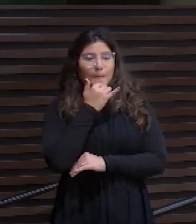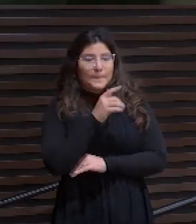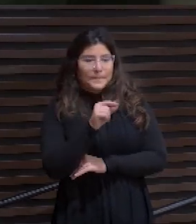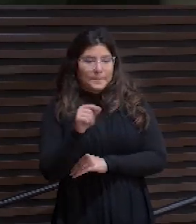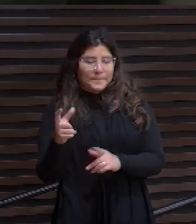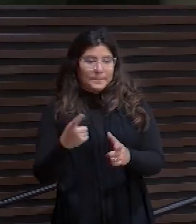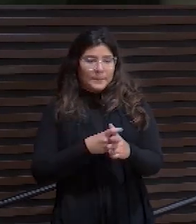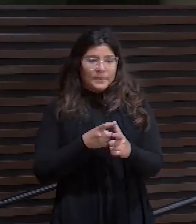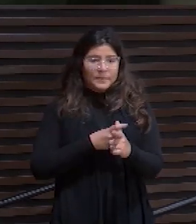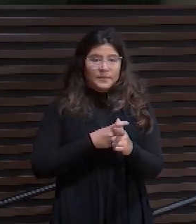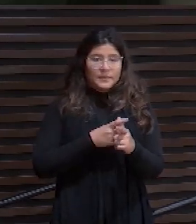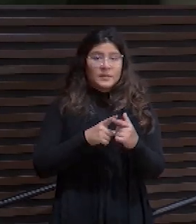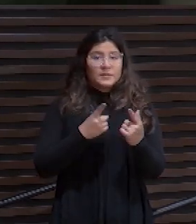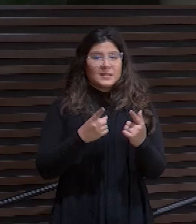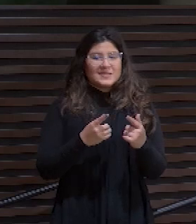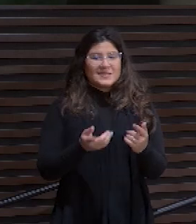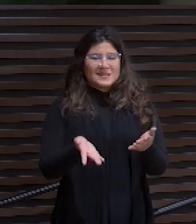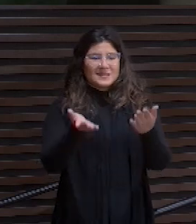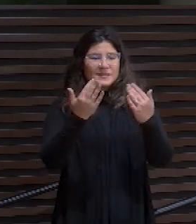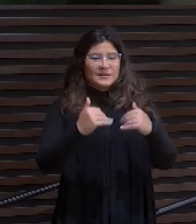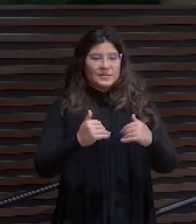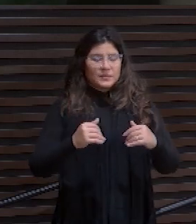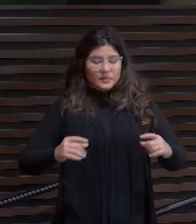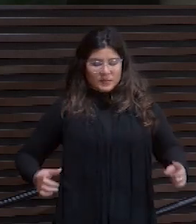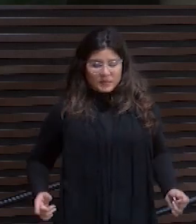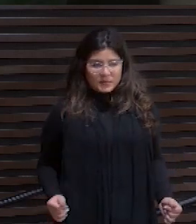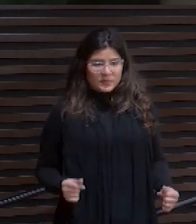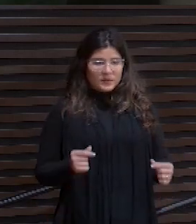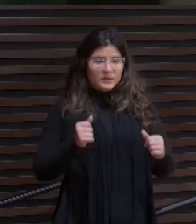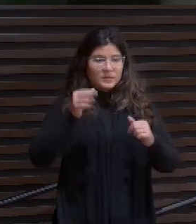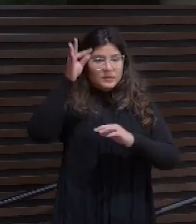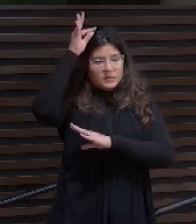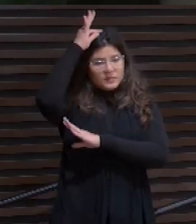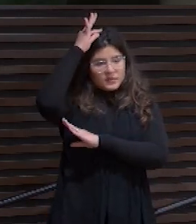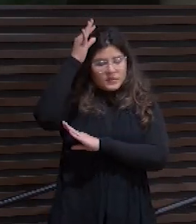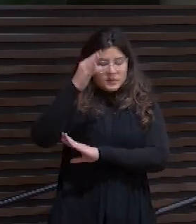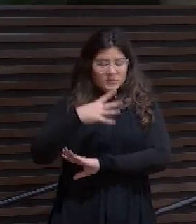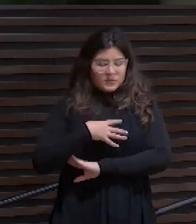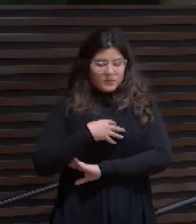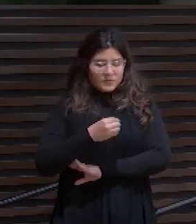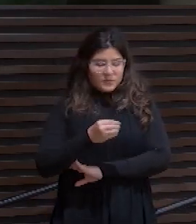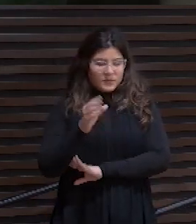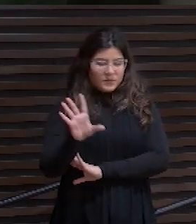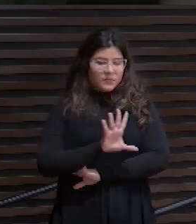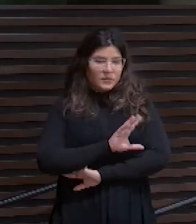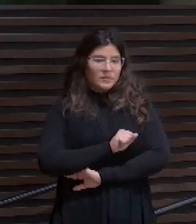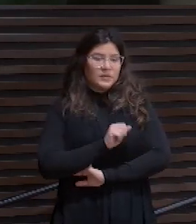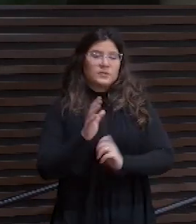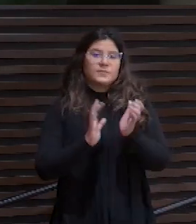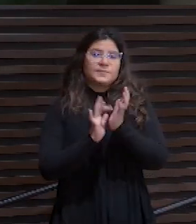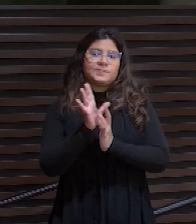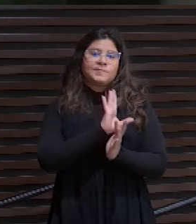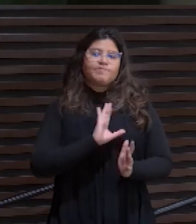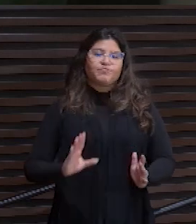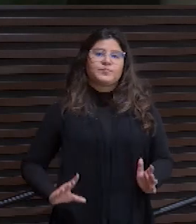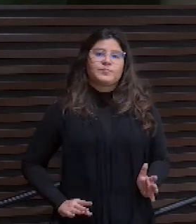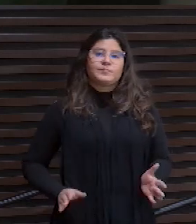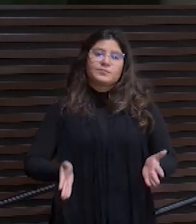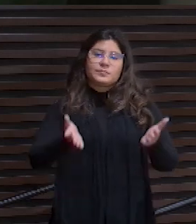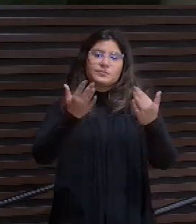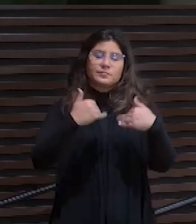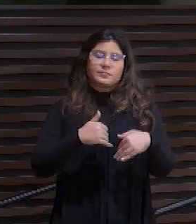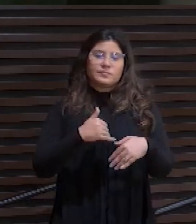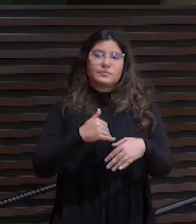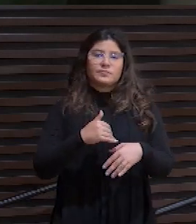deu todas as riquezas espirituais no Filho amado Jesus Cristo. Ele deu todos os benefícios de sua morte,